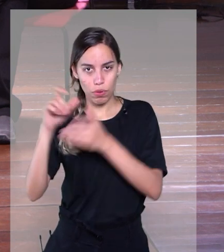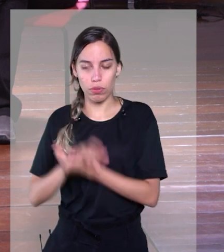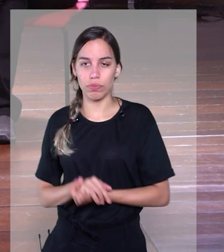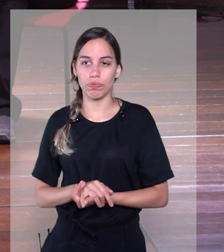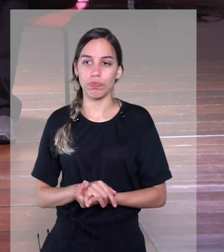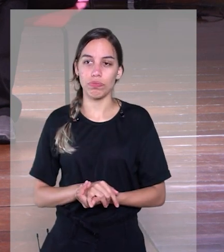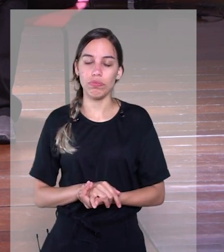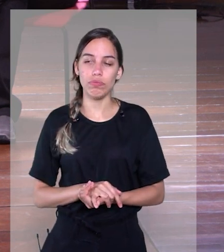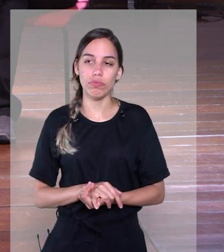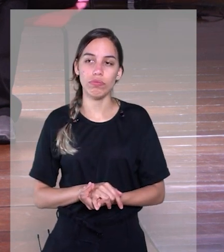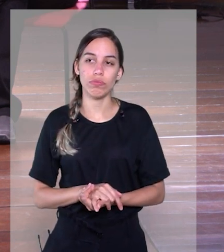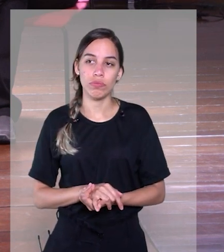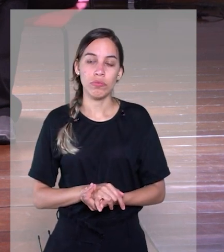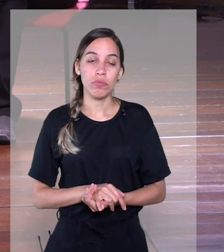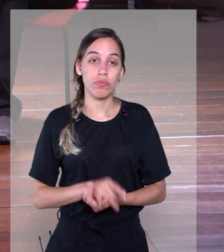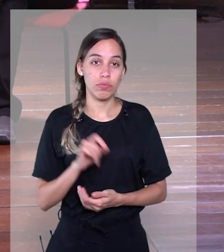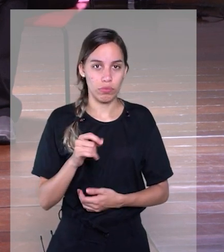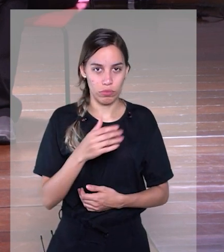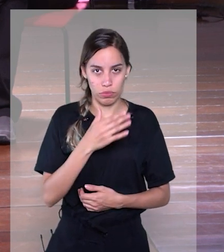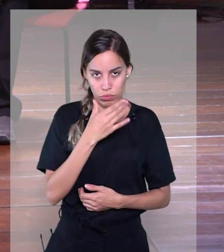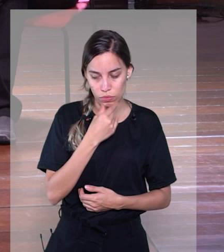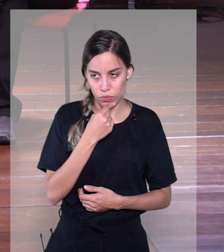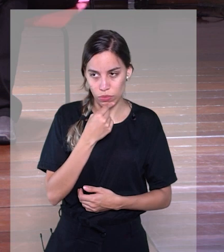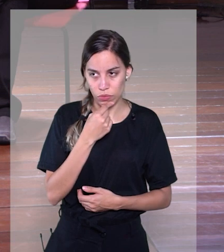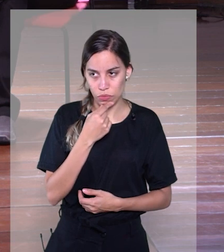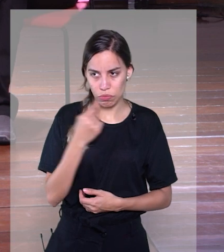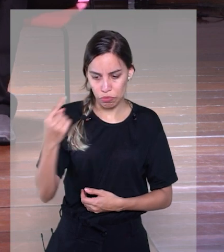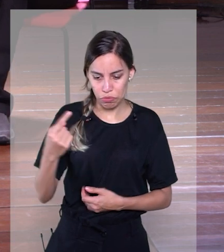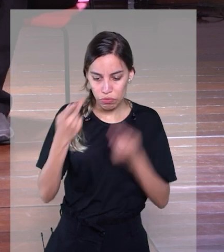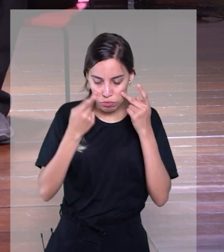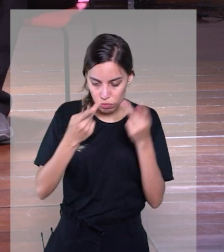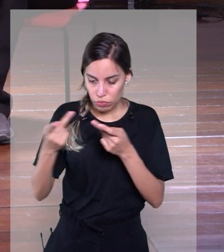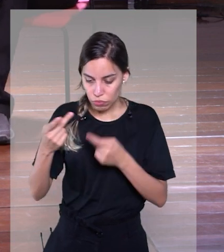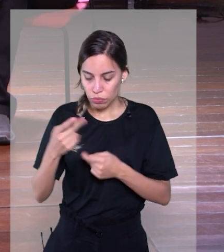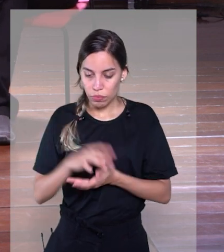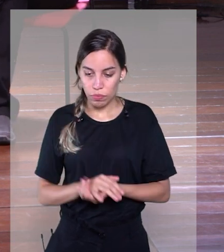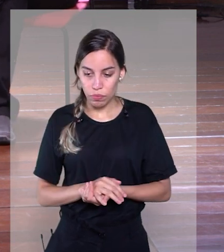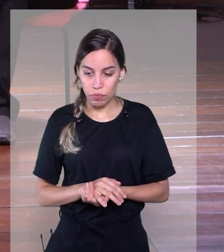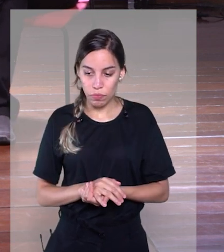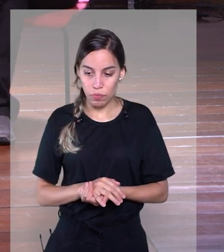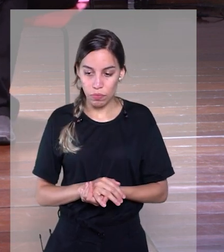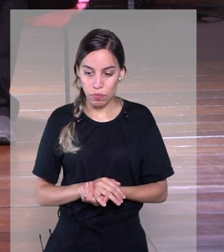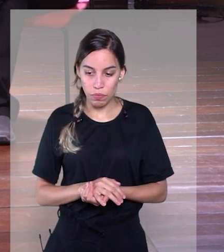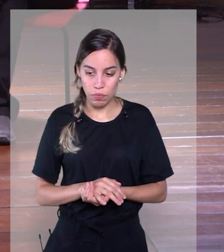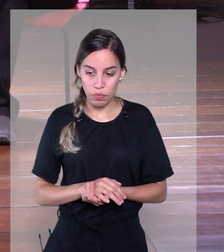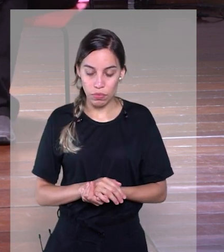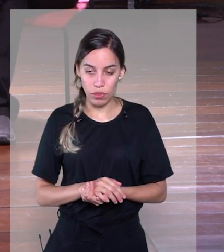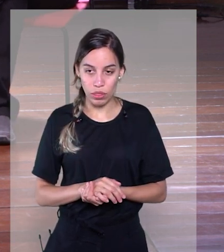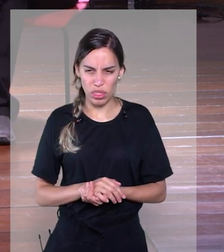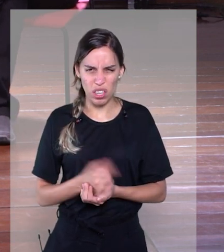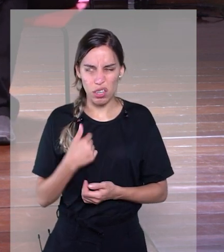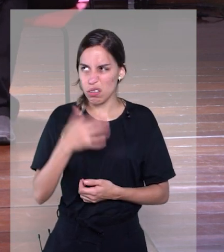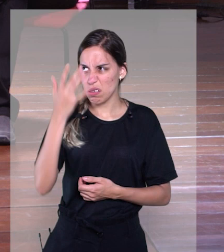Fraga foi me visitar porque ele fez um desfile, acho que foi em 2004 ou 2005, não me lembro,